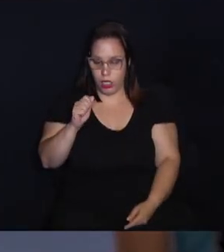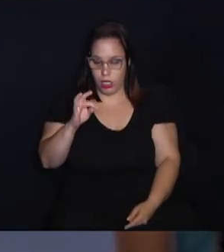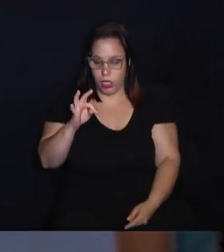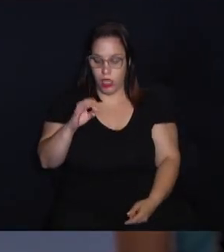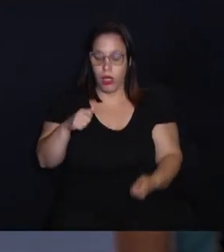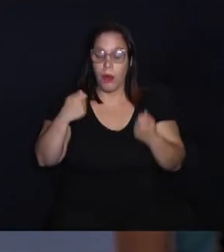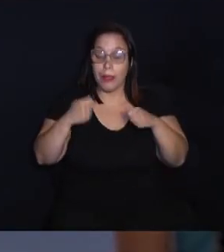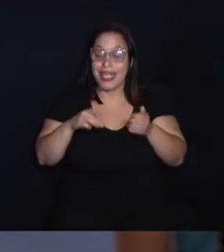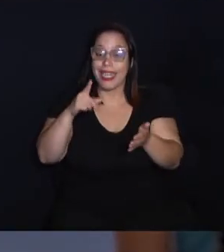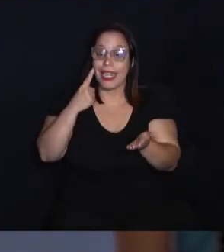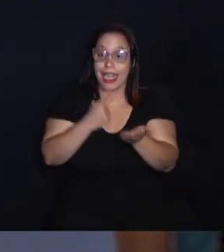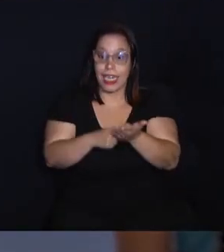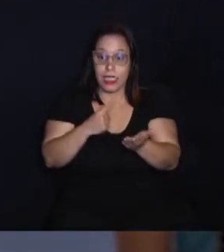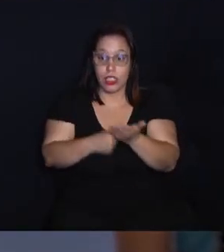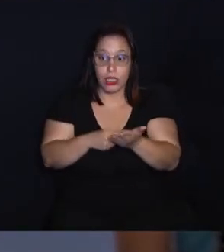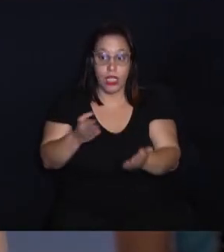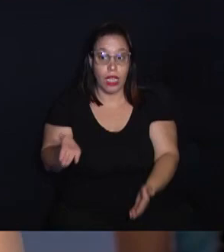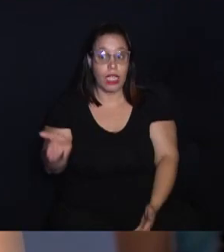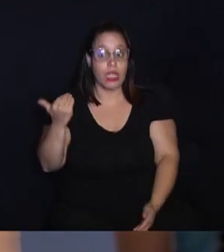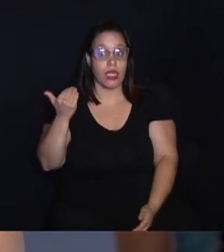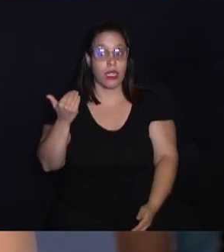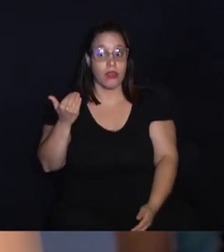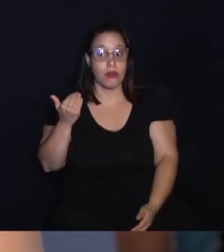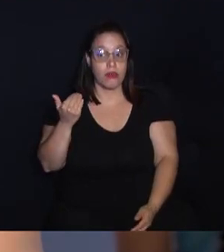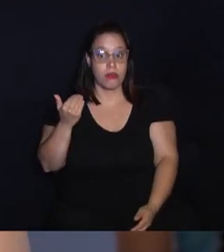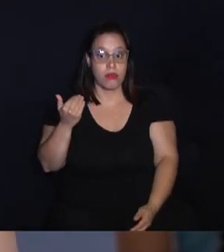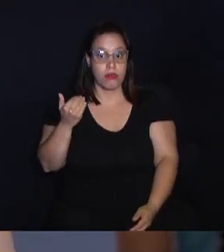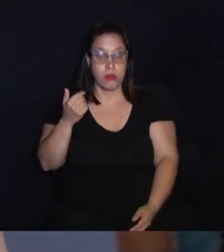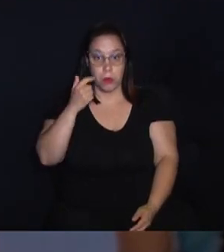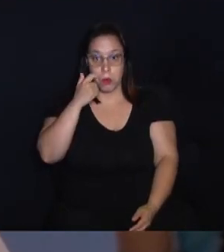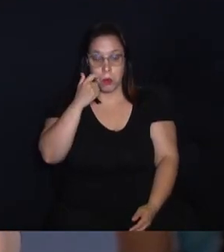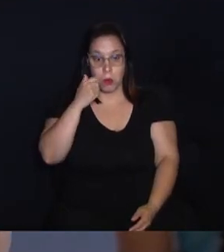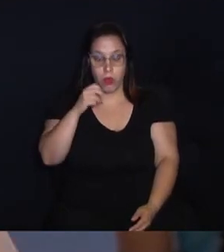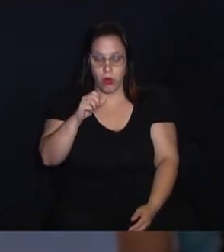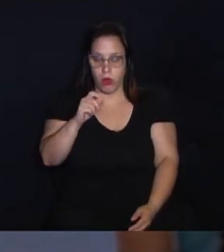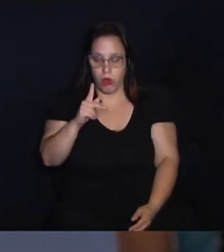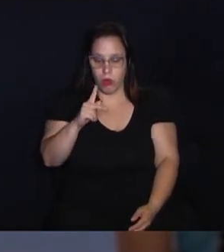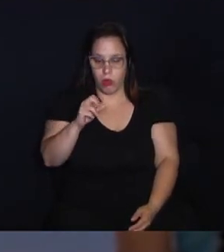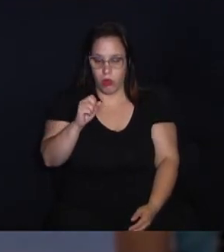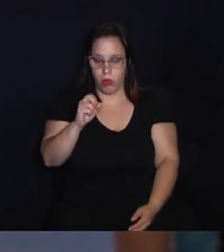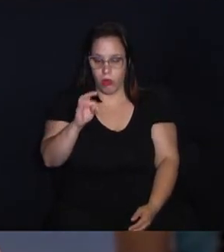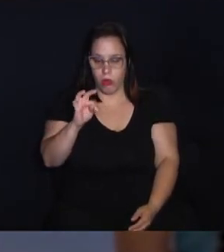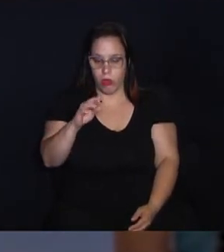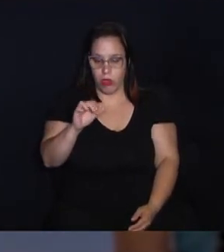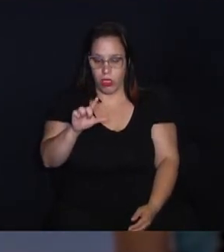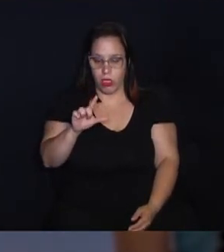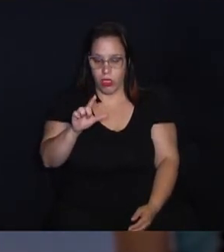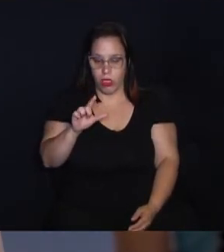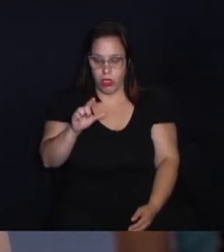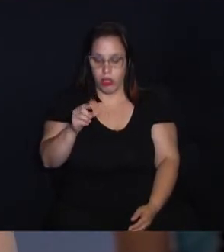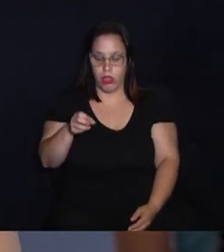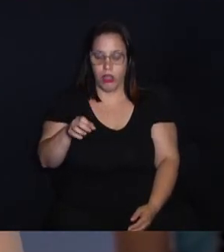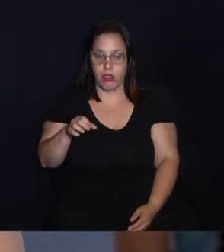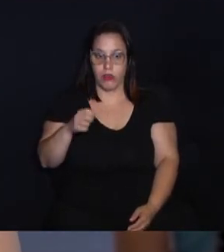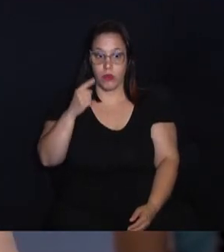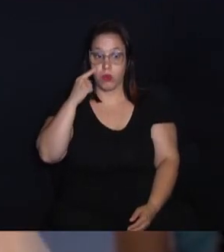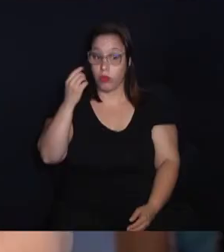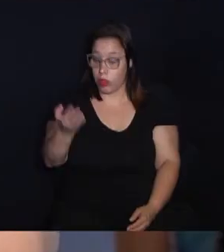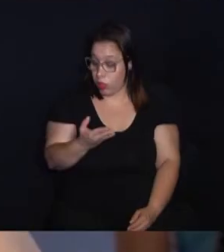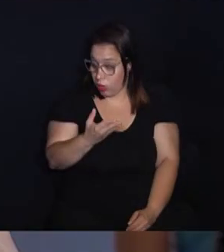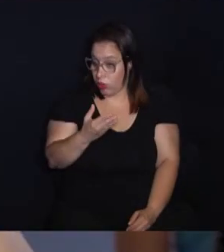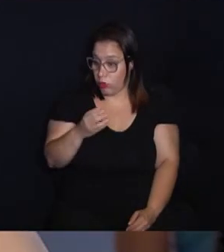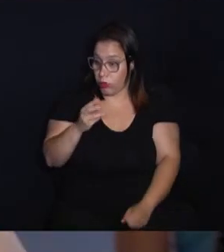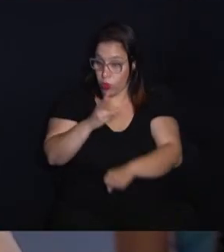preciso agendamento. Para isso, no portal do Cidadão Campinas ou no mesmo número de WhatsApp que a gente disponibiliza as